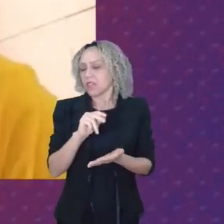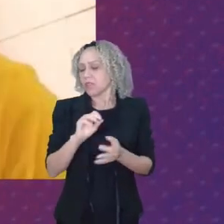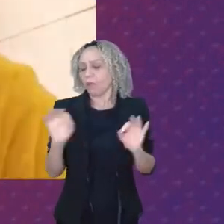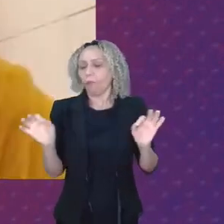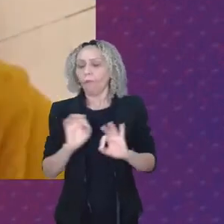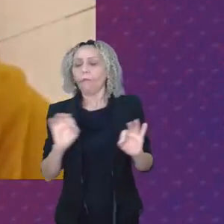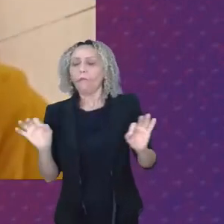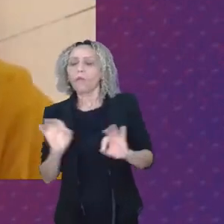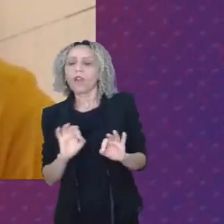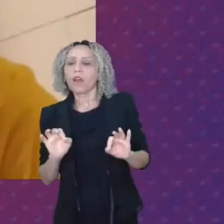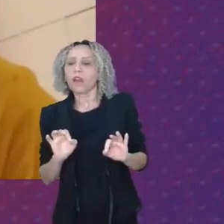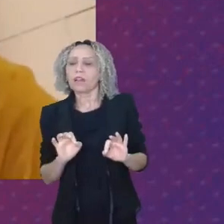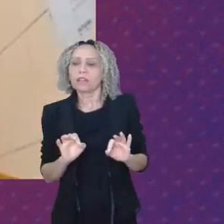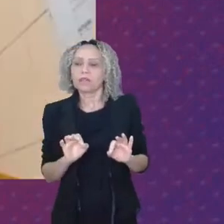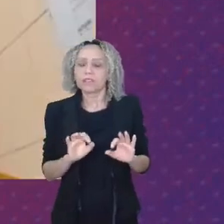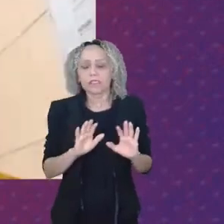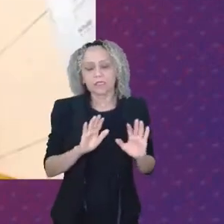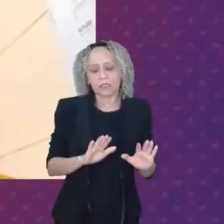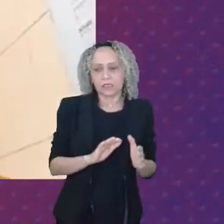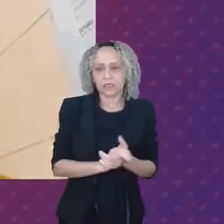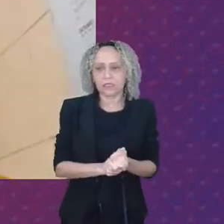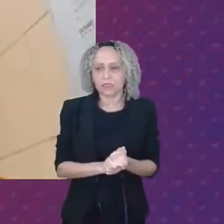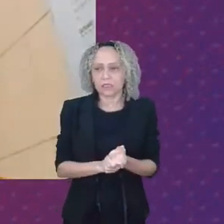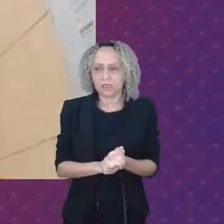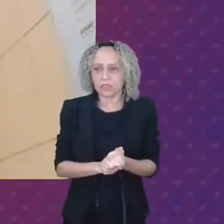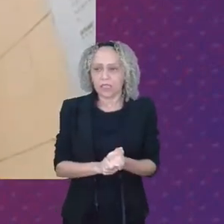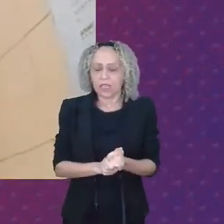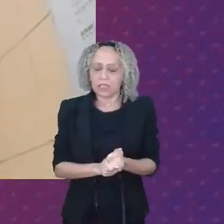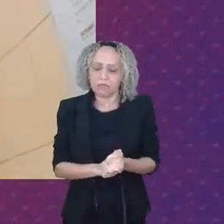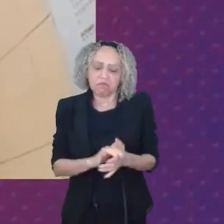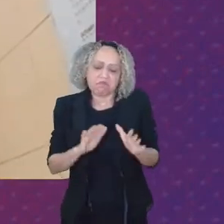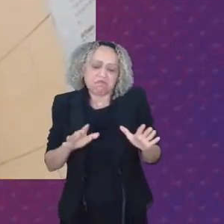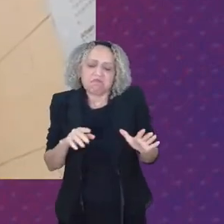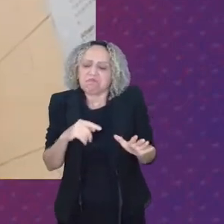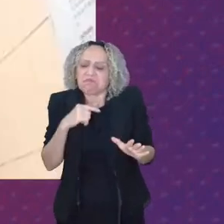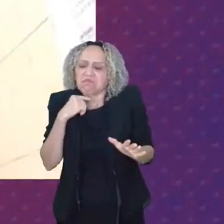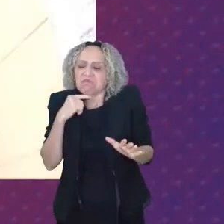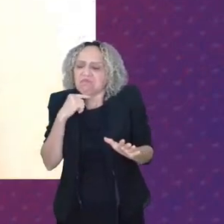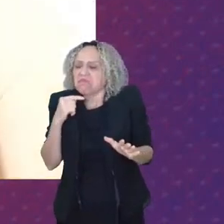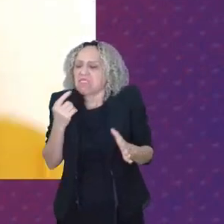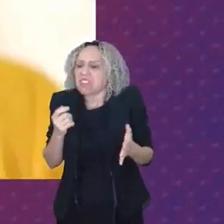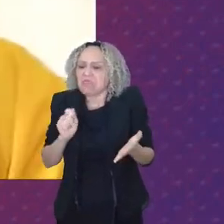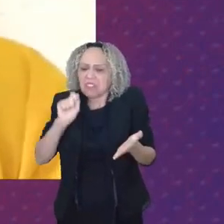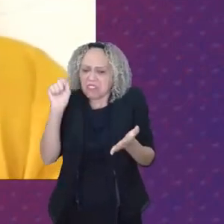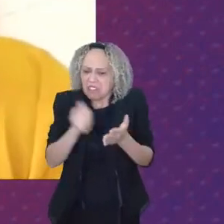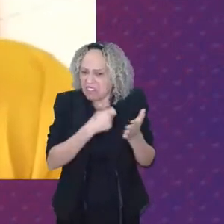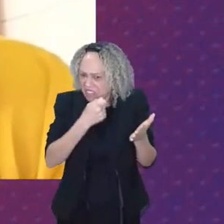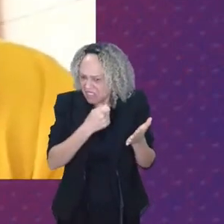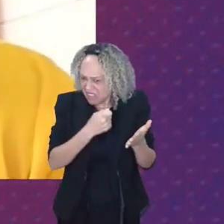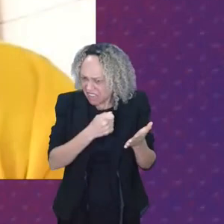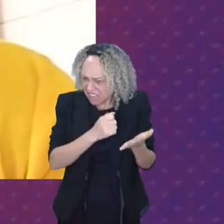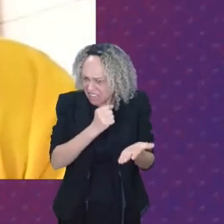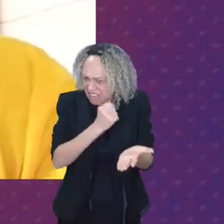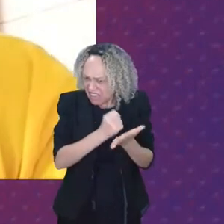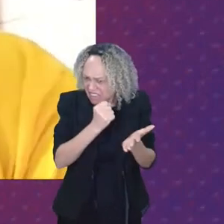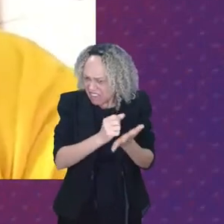que ir para uma profissão. Teve pessoas que disseram, ninguém vai assinar carteira de empregada